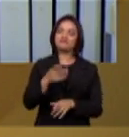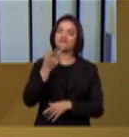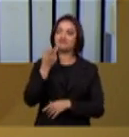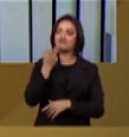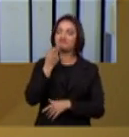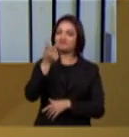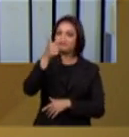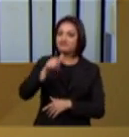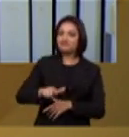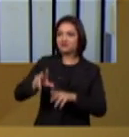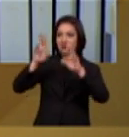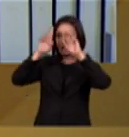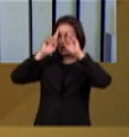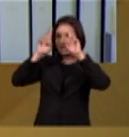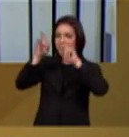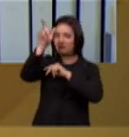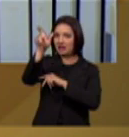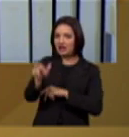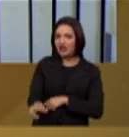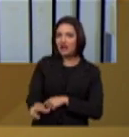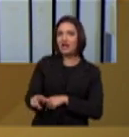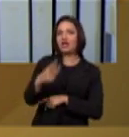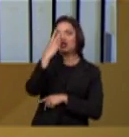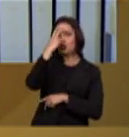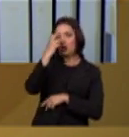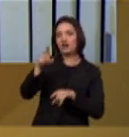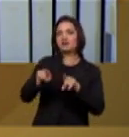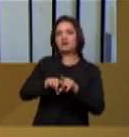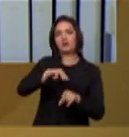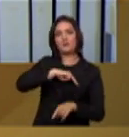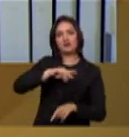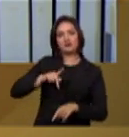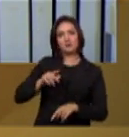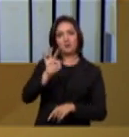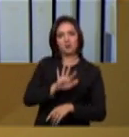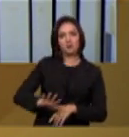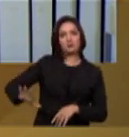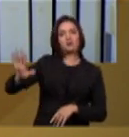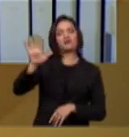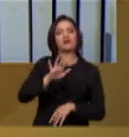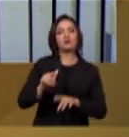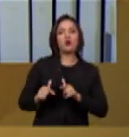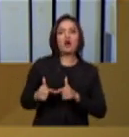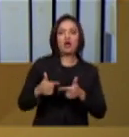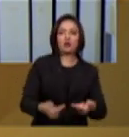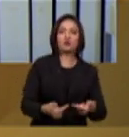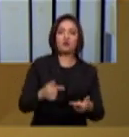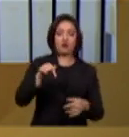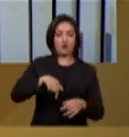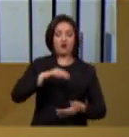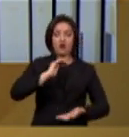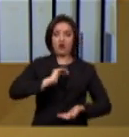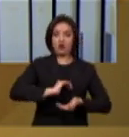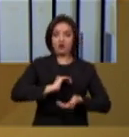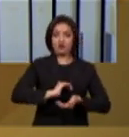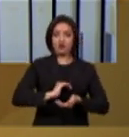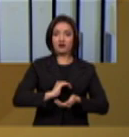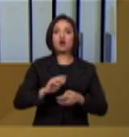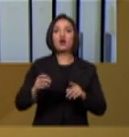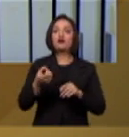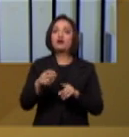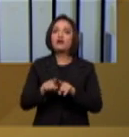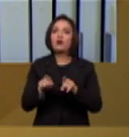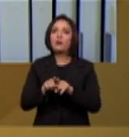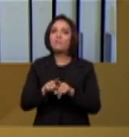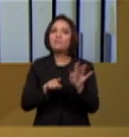respeitos à pessoa de Vossa Excelência e à instituição do Ministério Público, seja na sua atuação nesta Corte como parte ou como fiscal